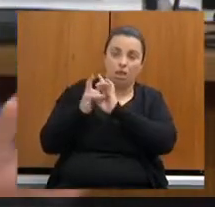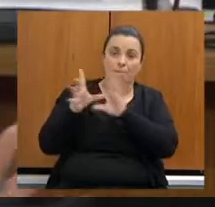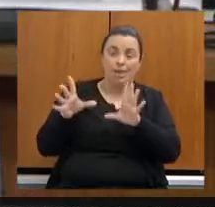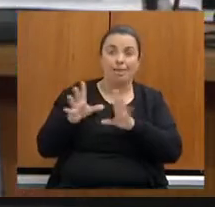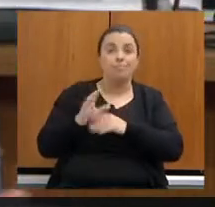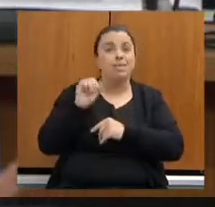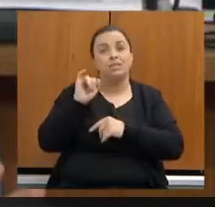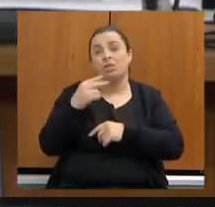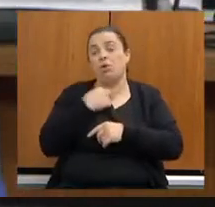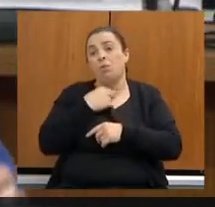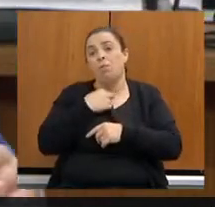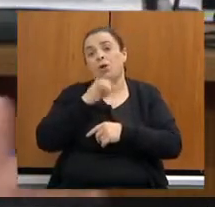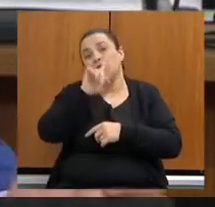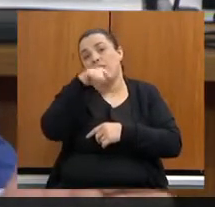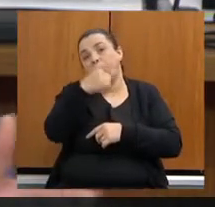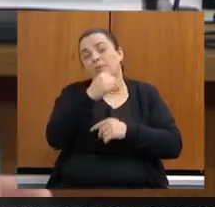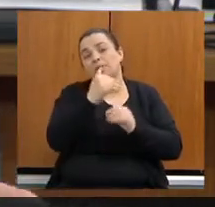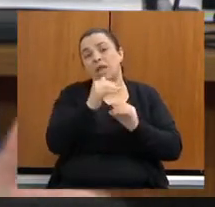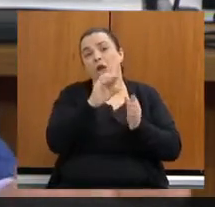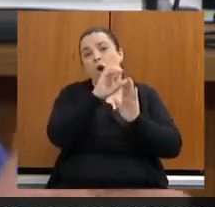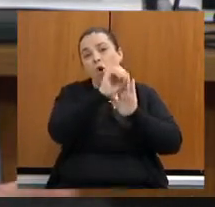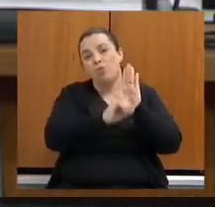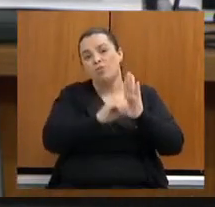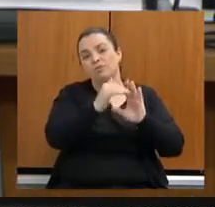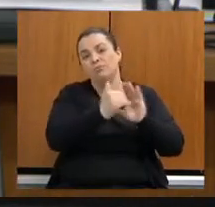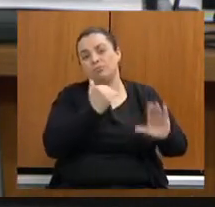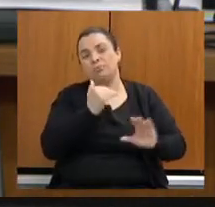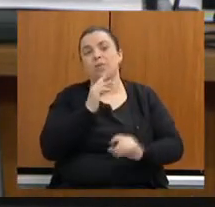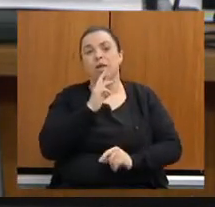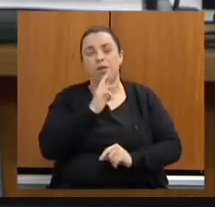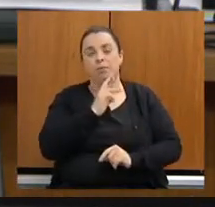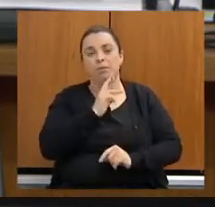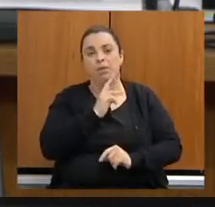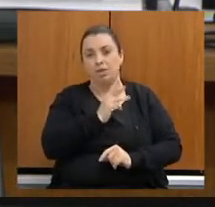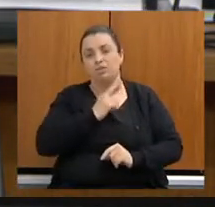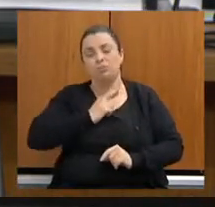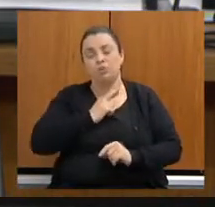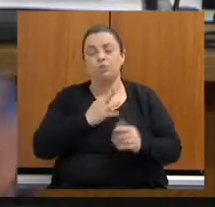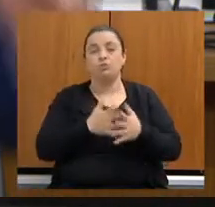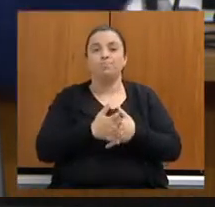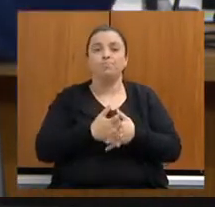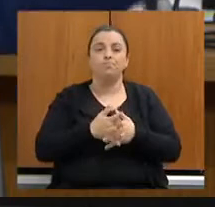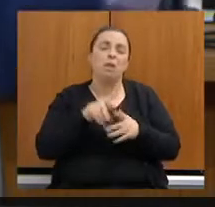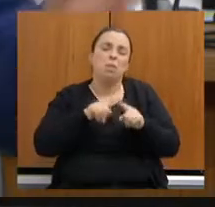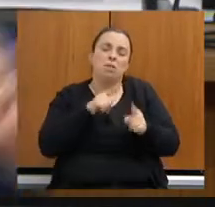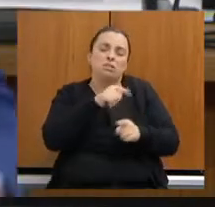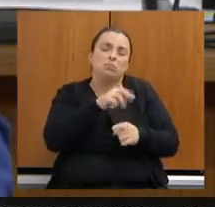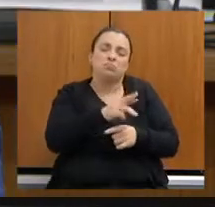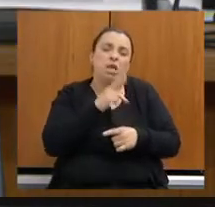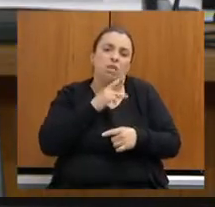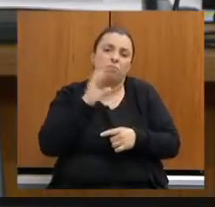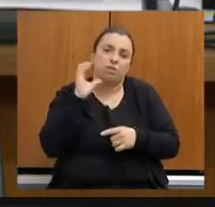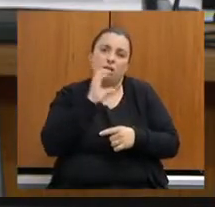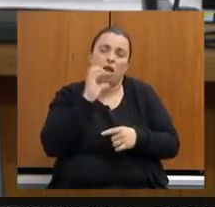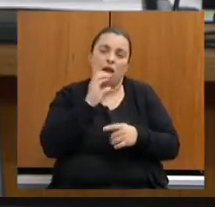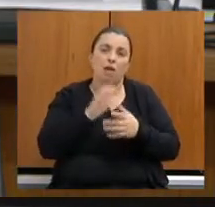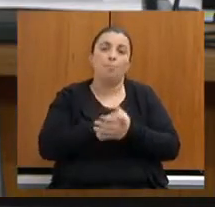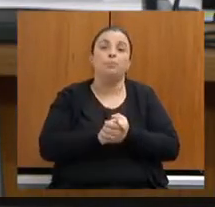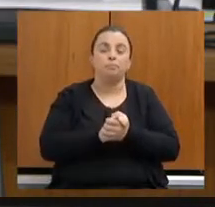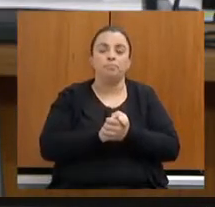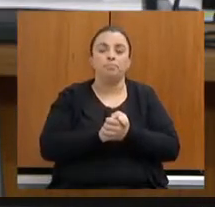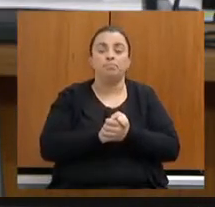pode depois me responder viu fiz mas é uma coisa muito rápido e responder tá talvez até na resposta do deputado